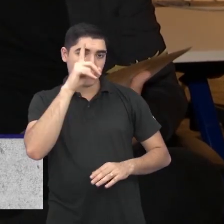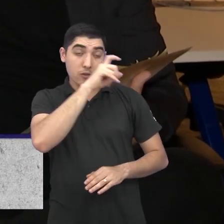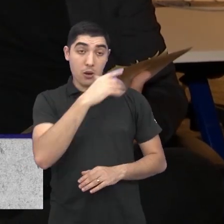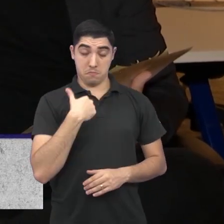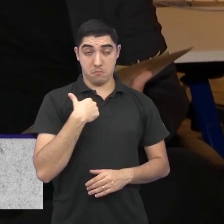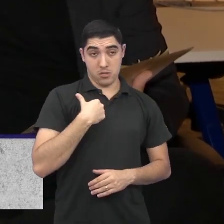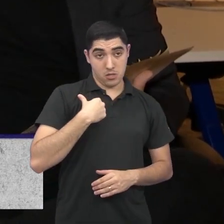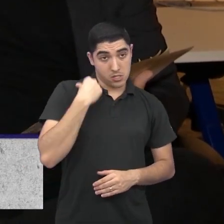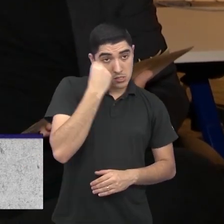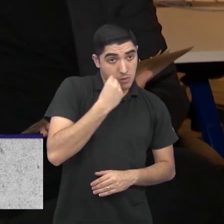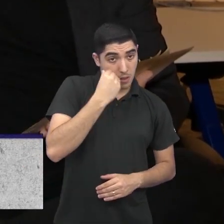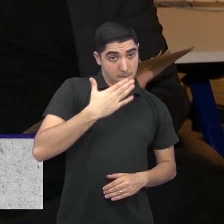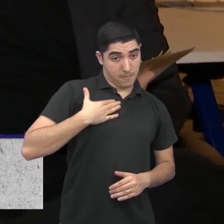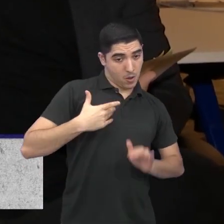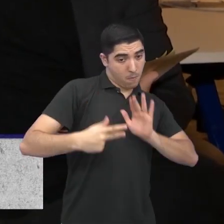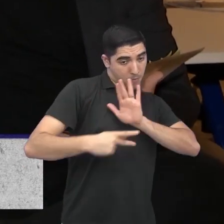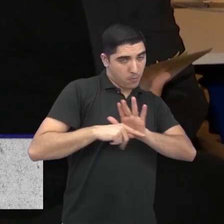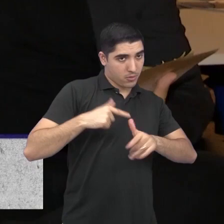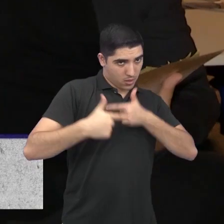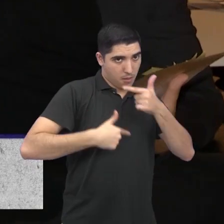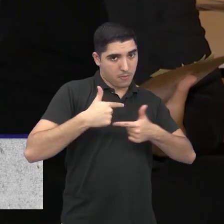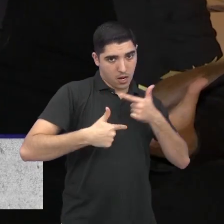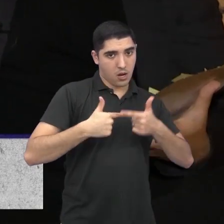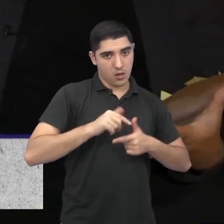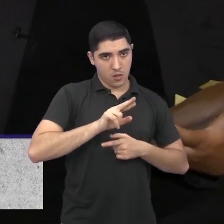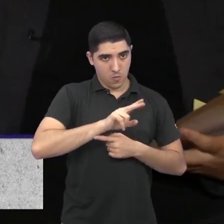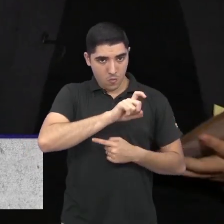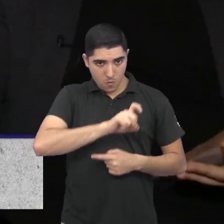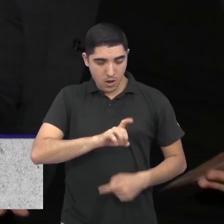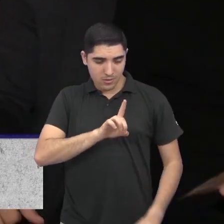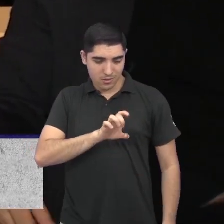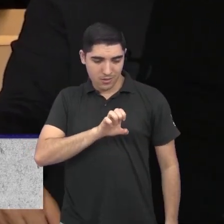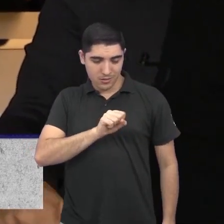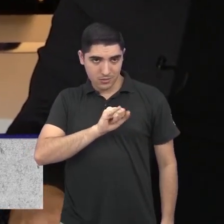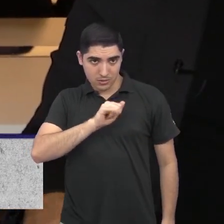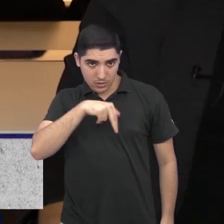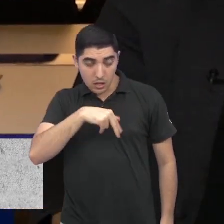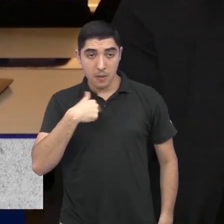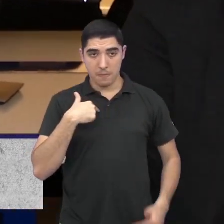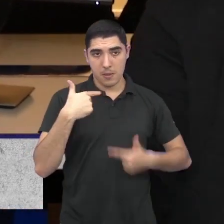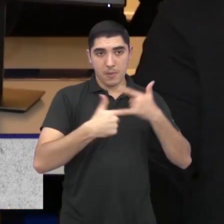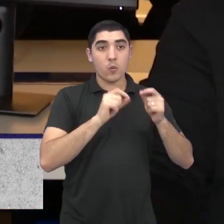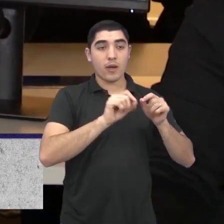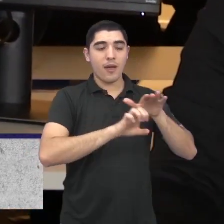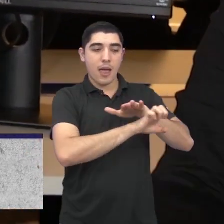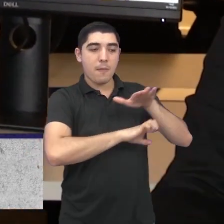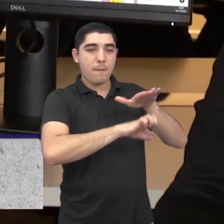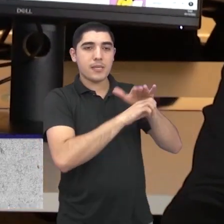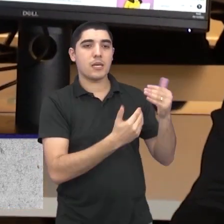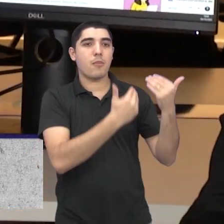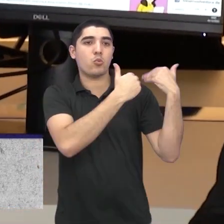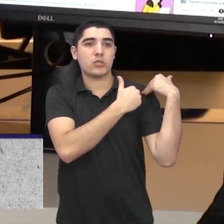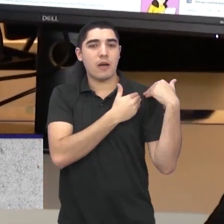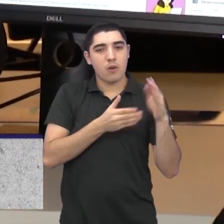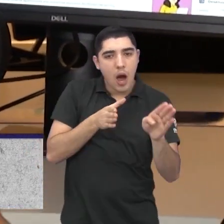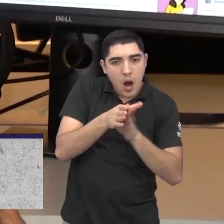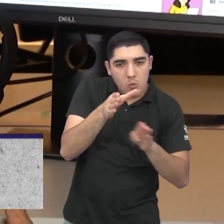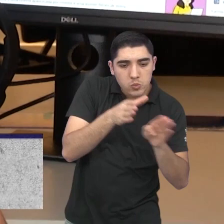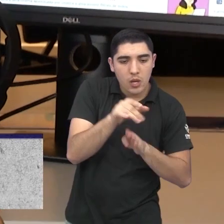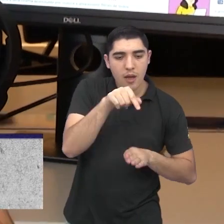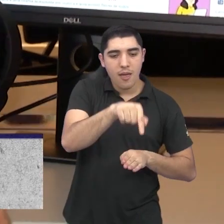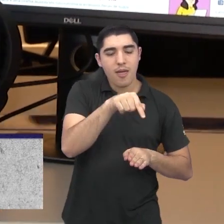minha realidade, né, dentro do trabalho do UX, eu trabalho numa empresa que é uma consultoria de software, então eu